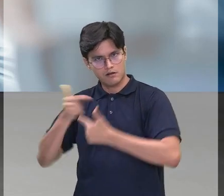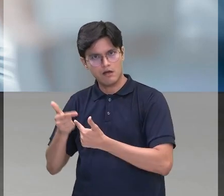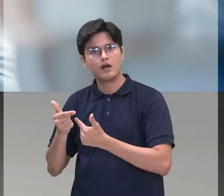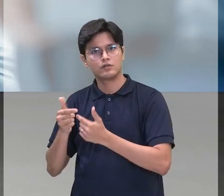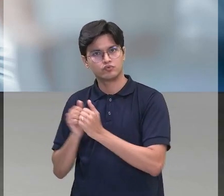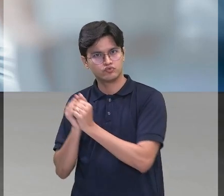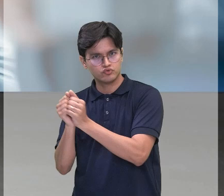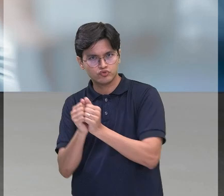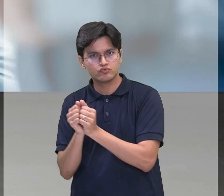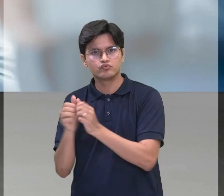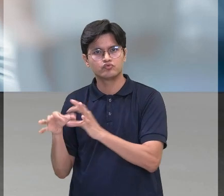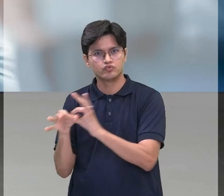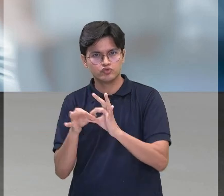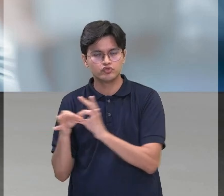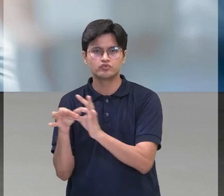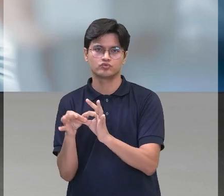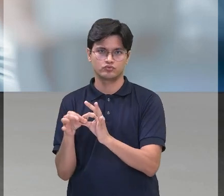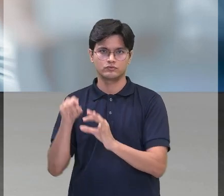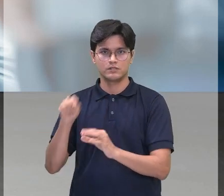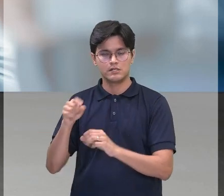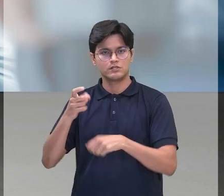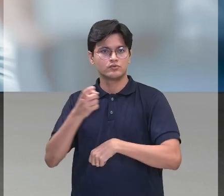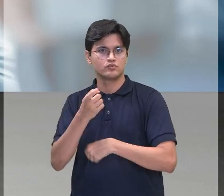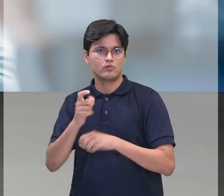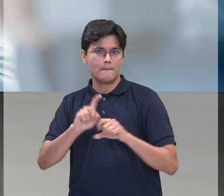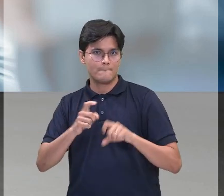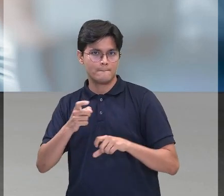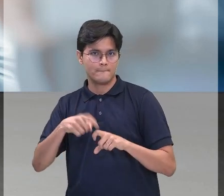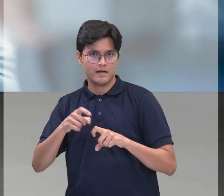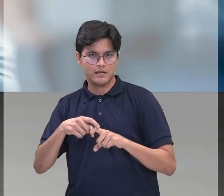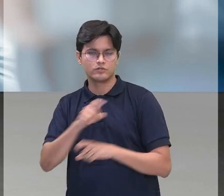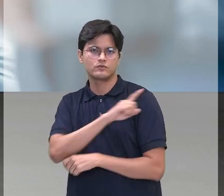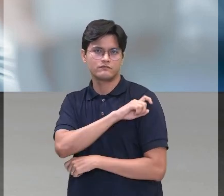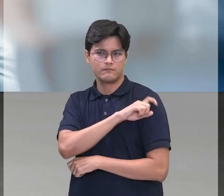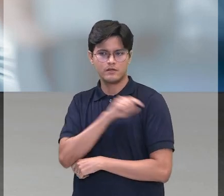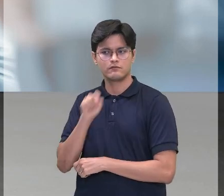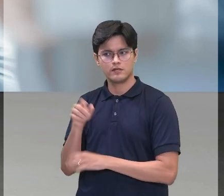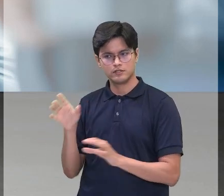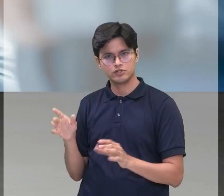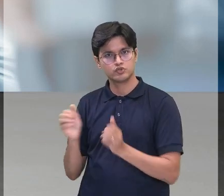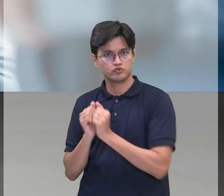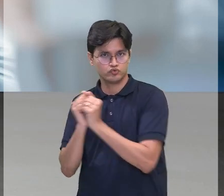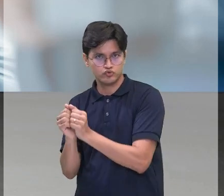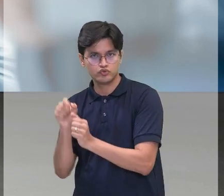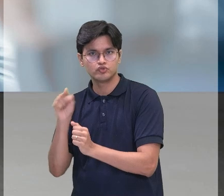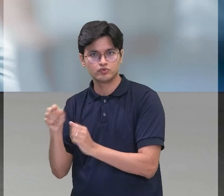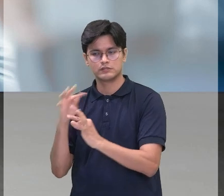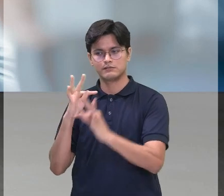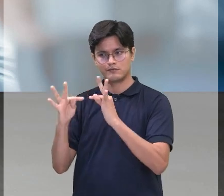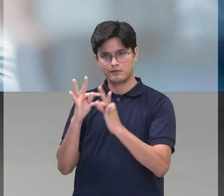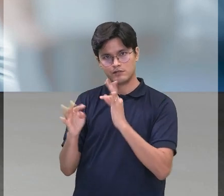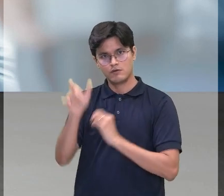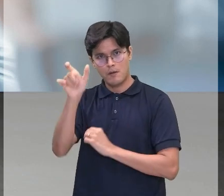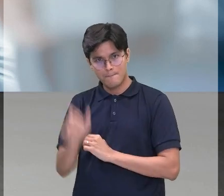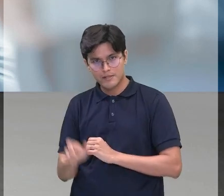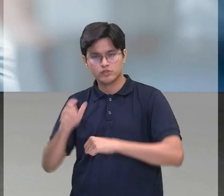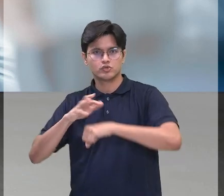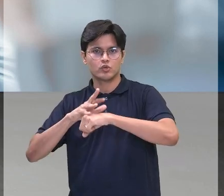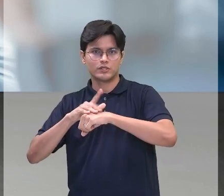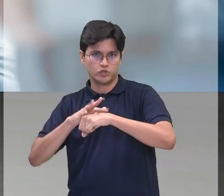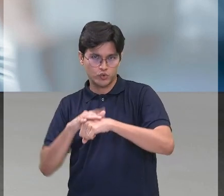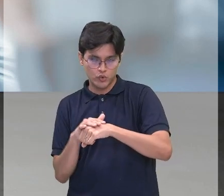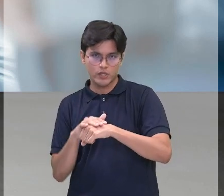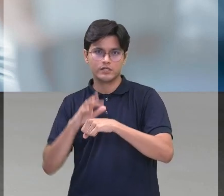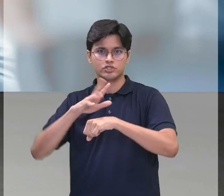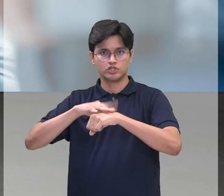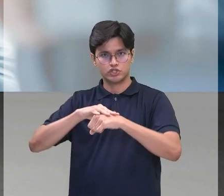médico, o enfermeiro estava tratando ali de uma pessoa que estava com Covid, né? Lá no início, onde não se conhecia muito bem, lá